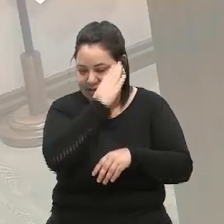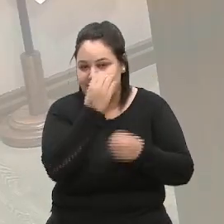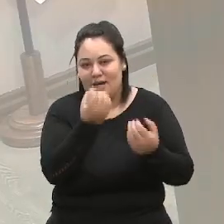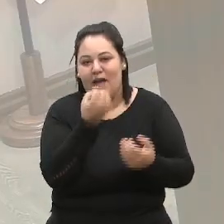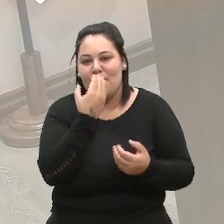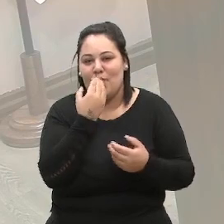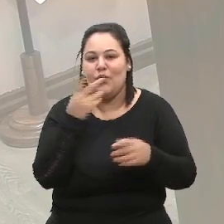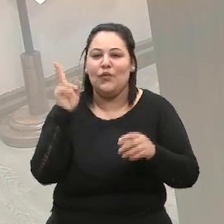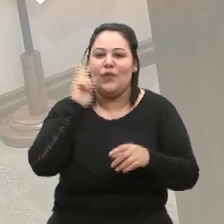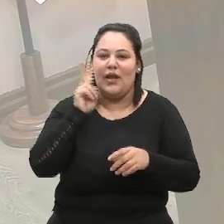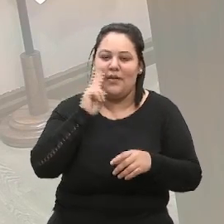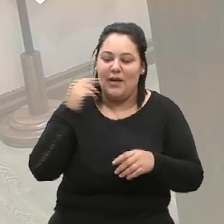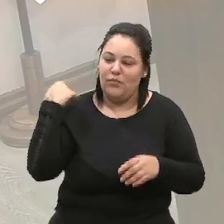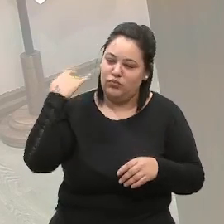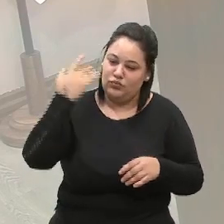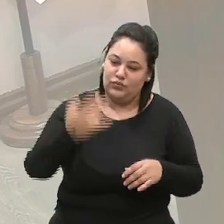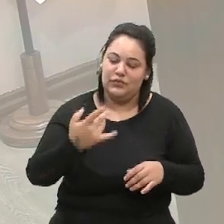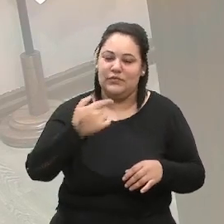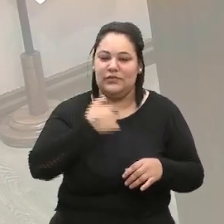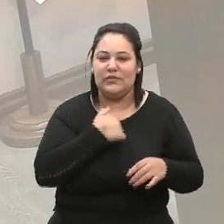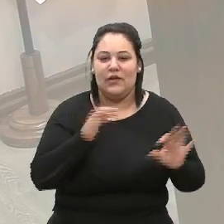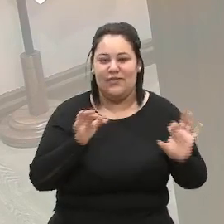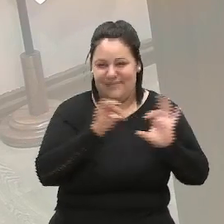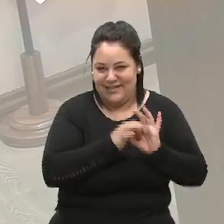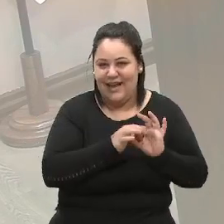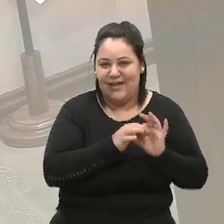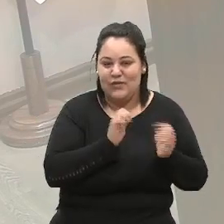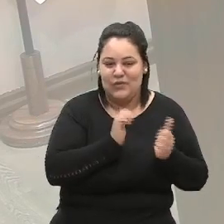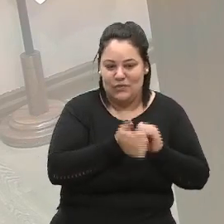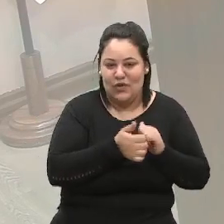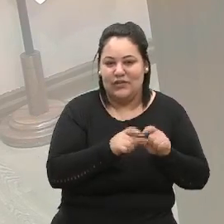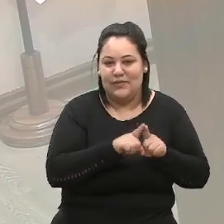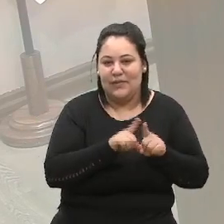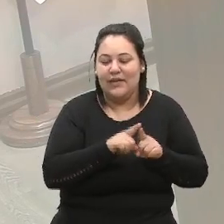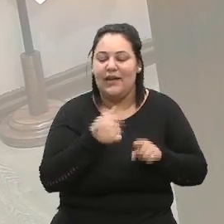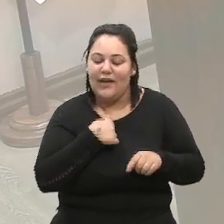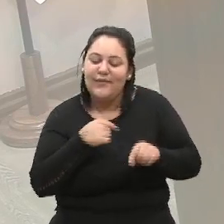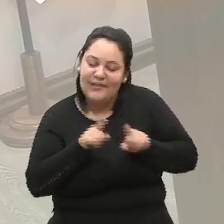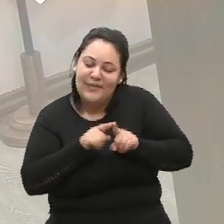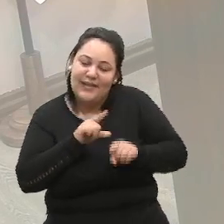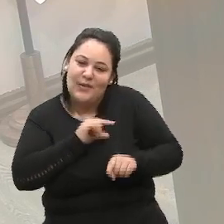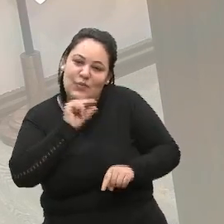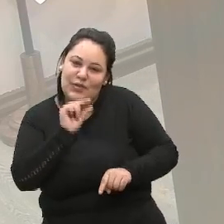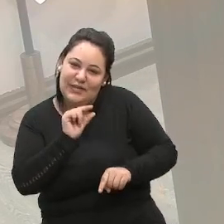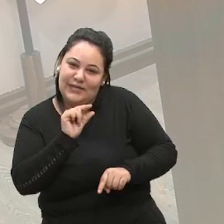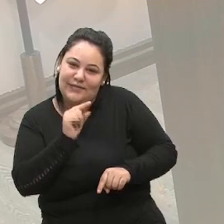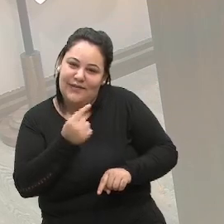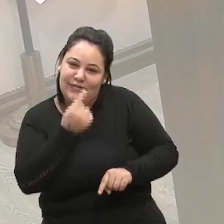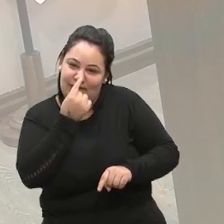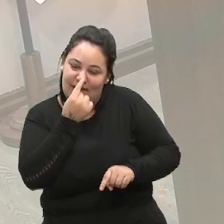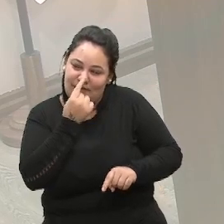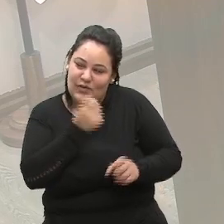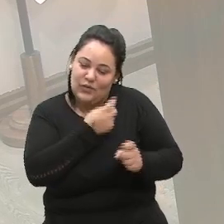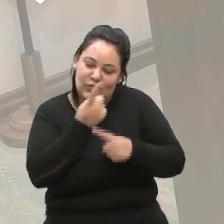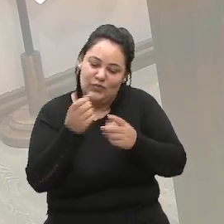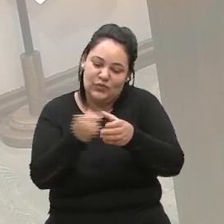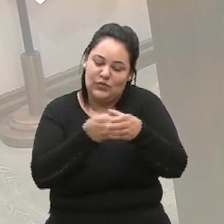resgate histórico, até pela sua ligação. Eu também tenho uma ligação não tão próxima com o senhor, mas o senhor sabe de algumas equipes de bocha da